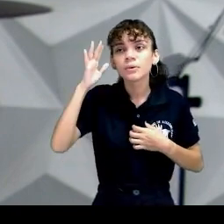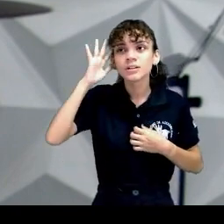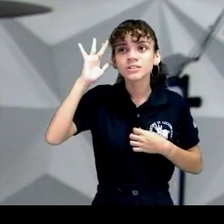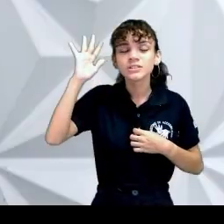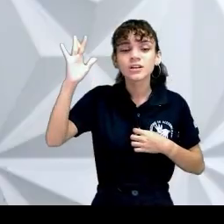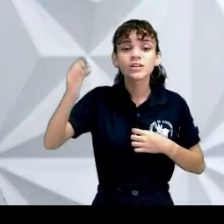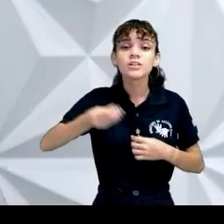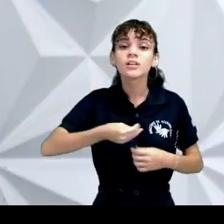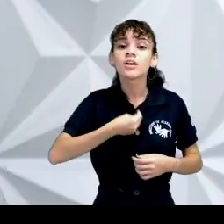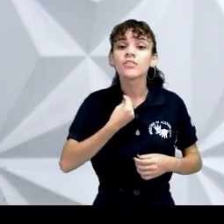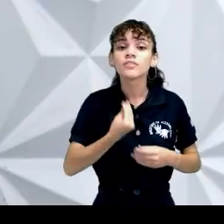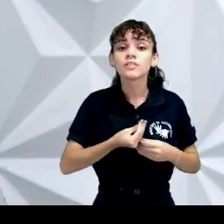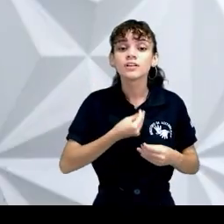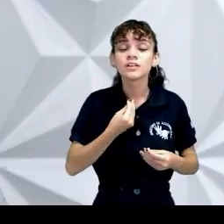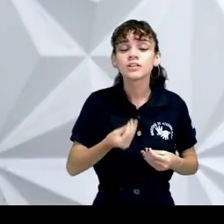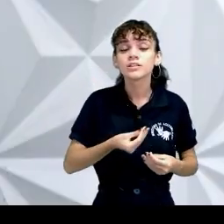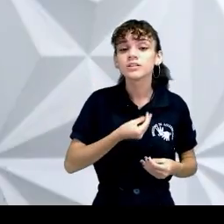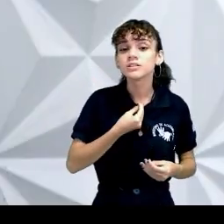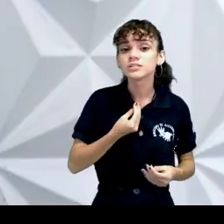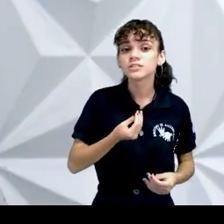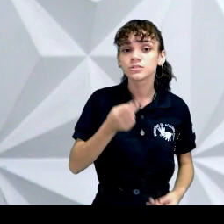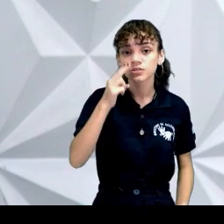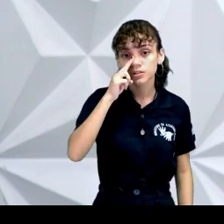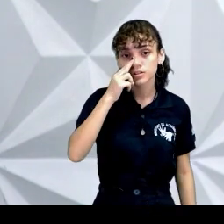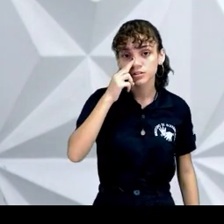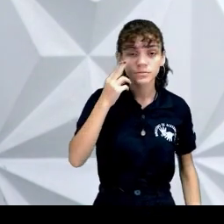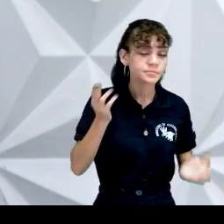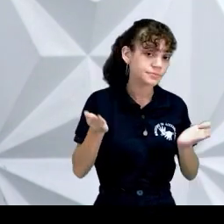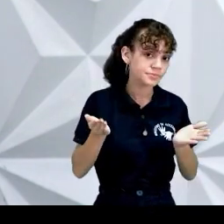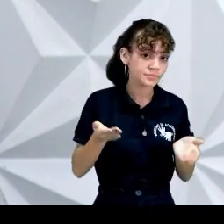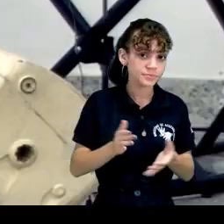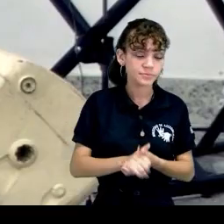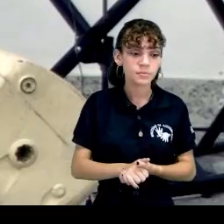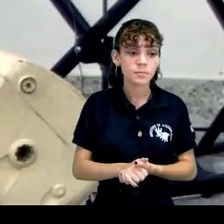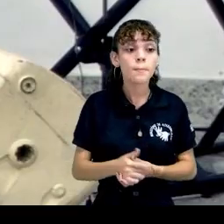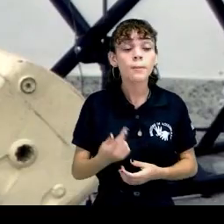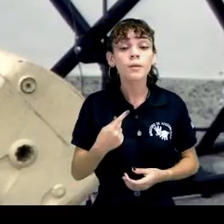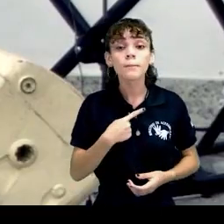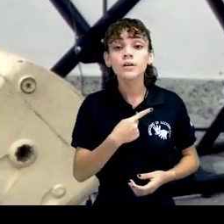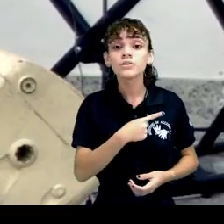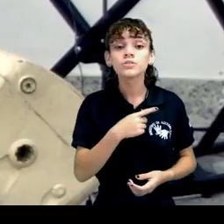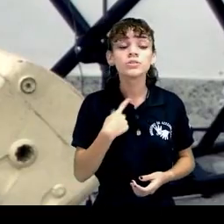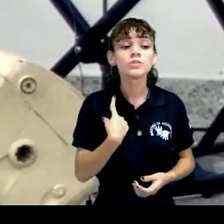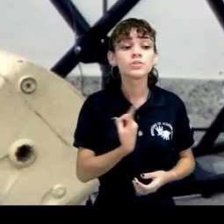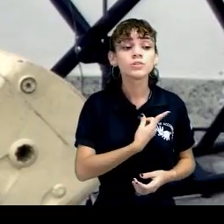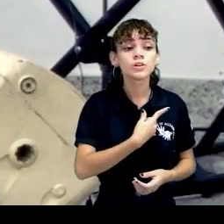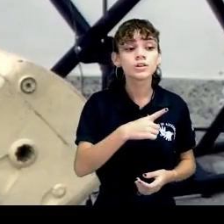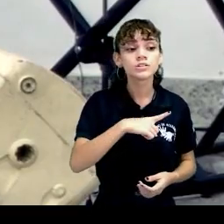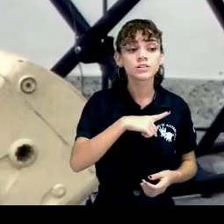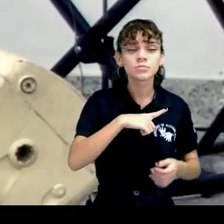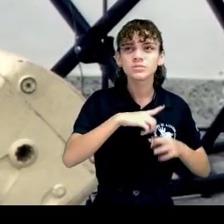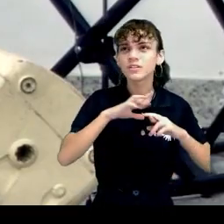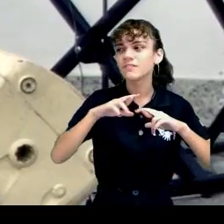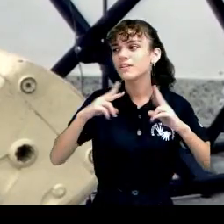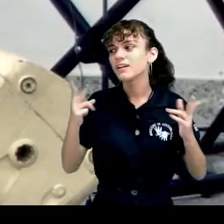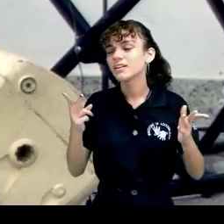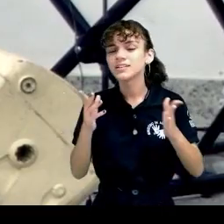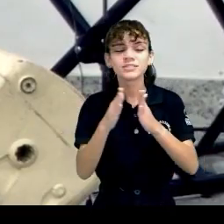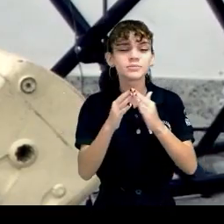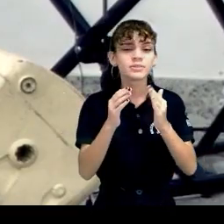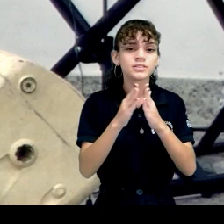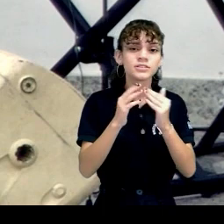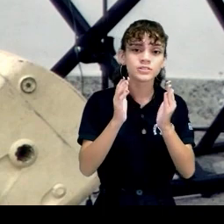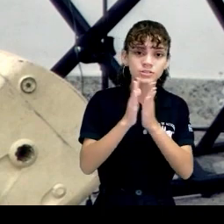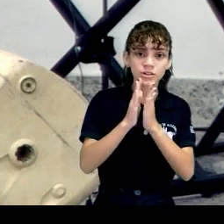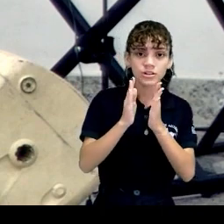recebemos muitos pedidos de oração. Muitas pessoas nos procuram em momentos de desafio, não necessariamente em momentos de